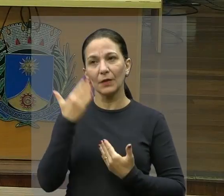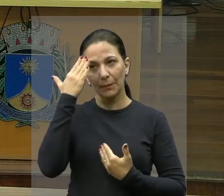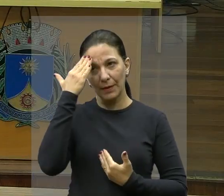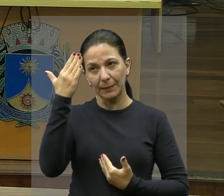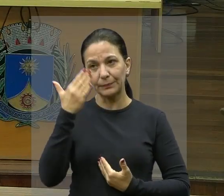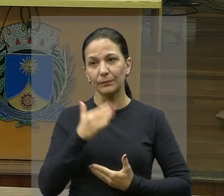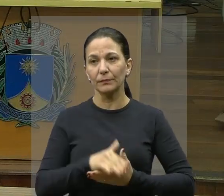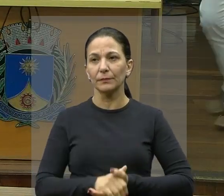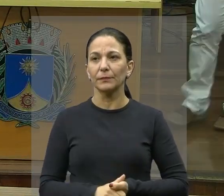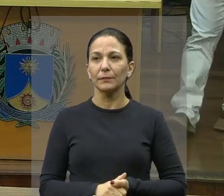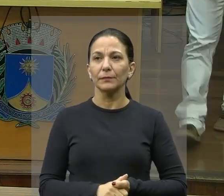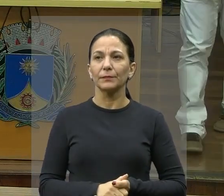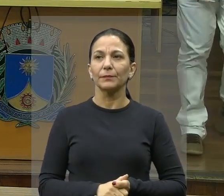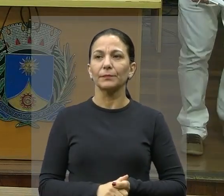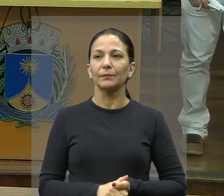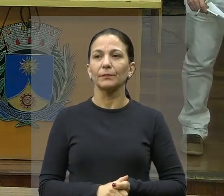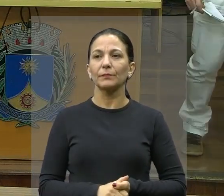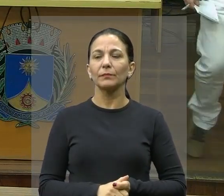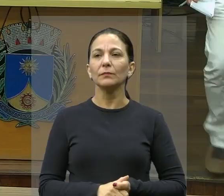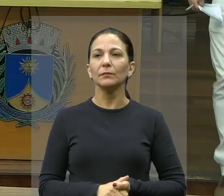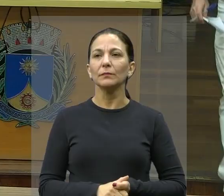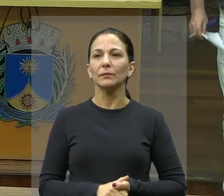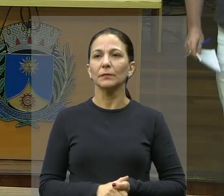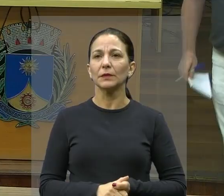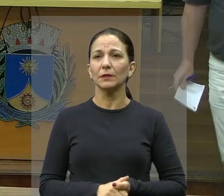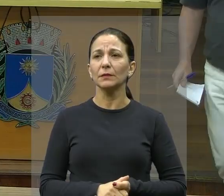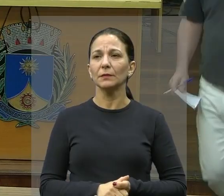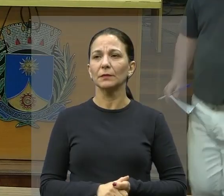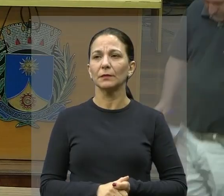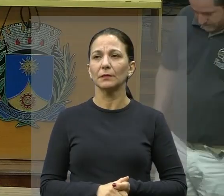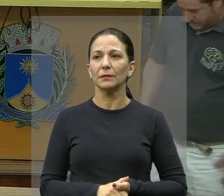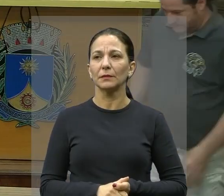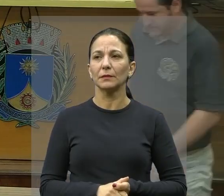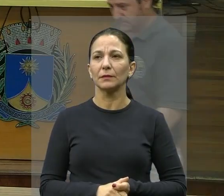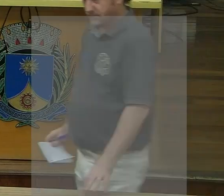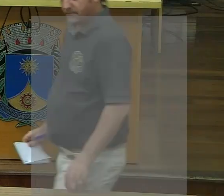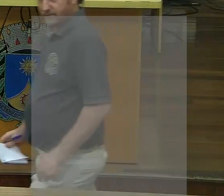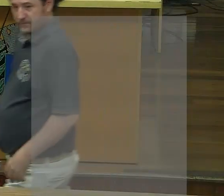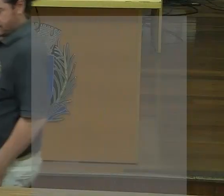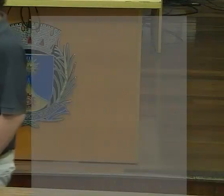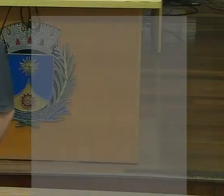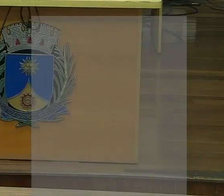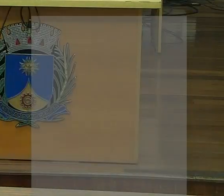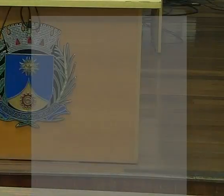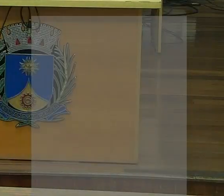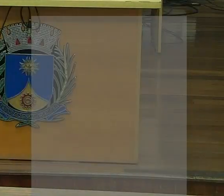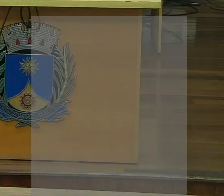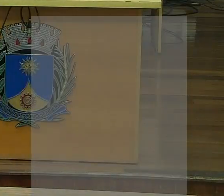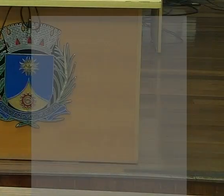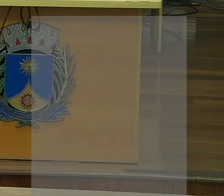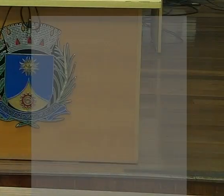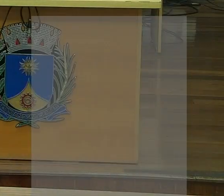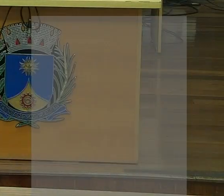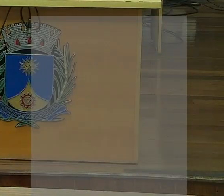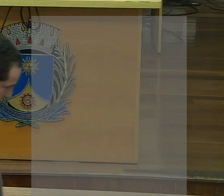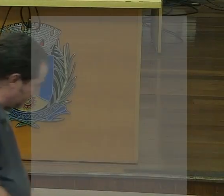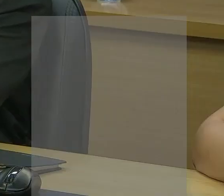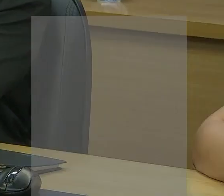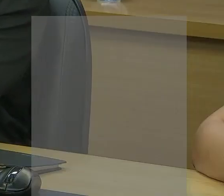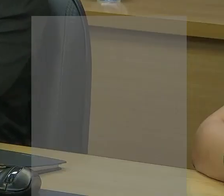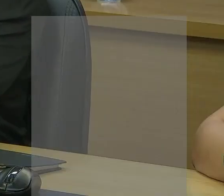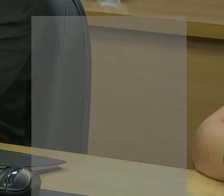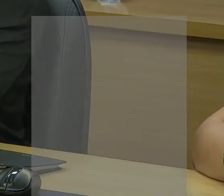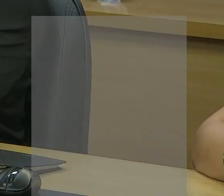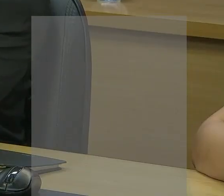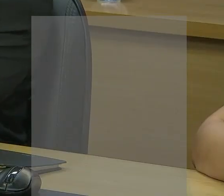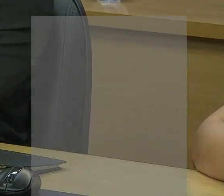Sônia? Perguntou alguma coisa? Vivian? Eu só queria muito